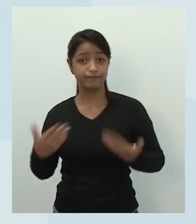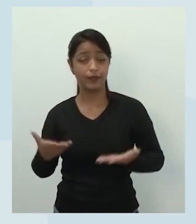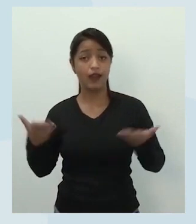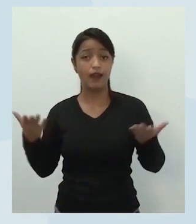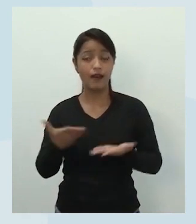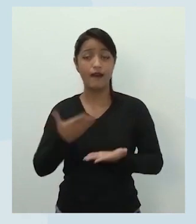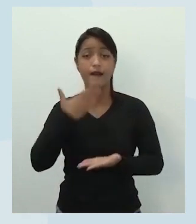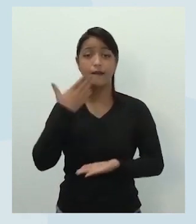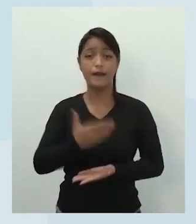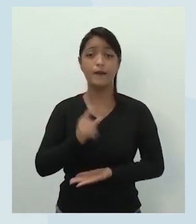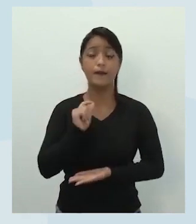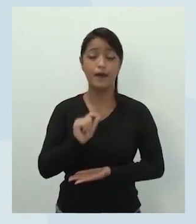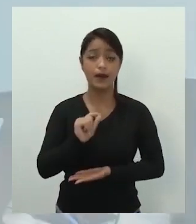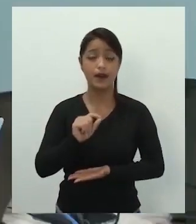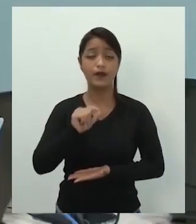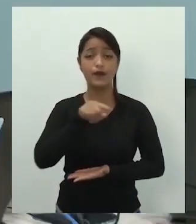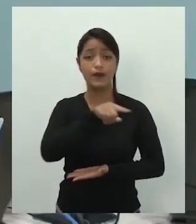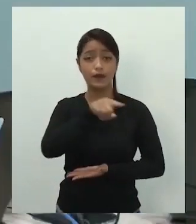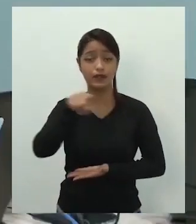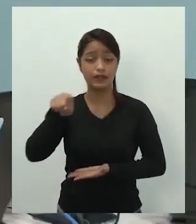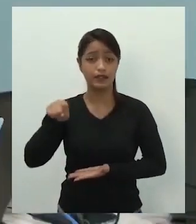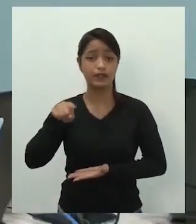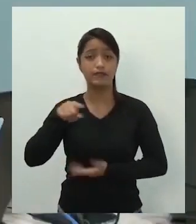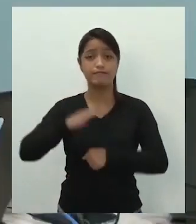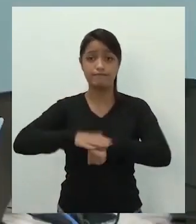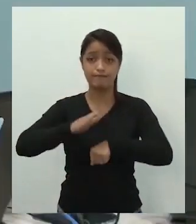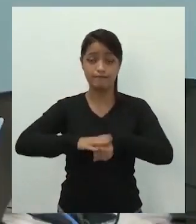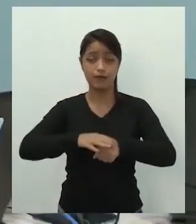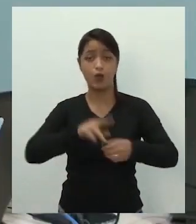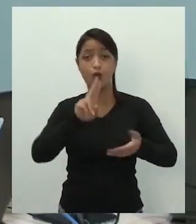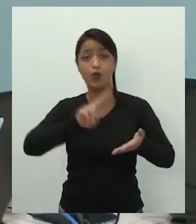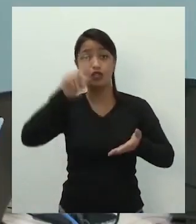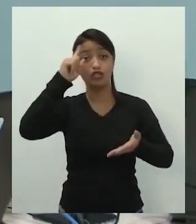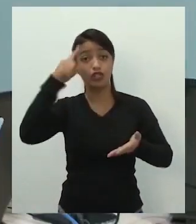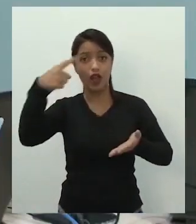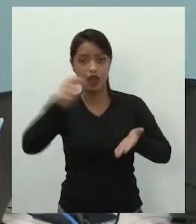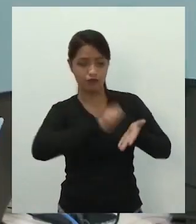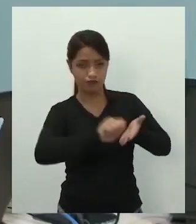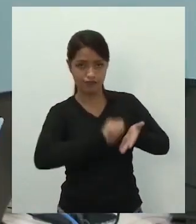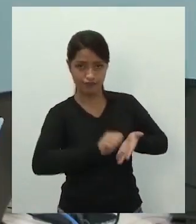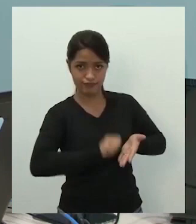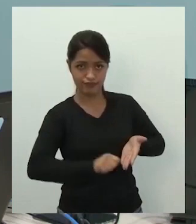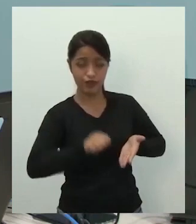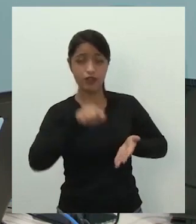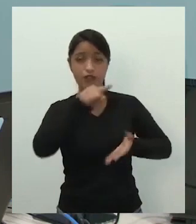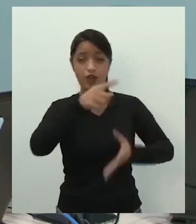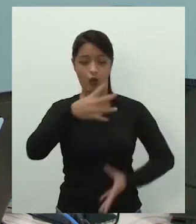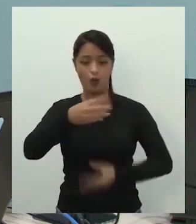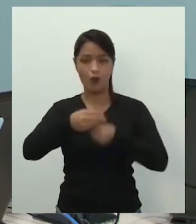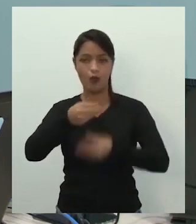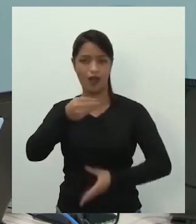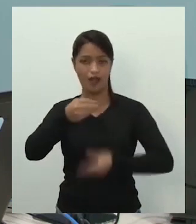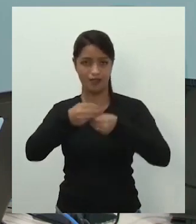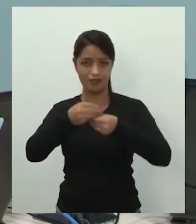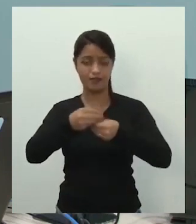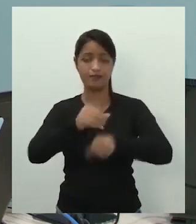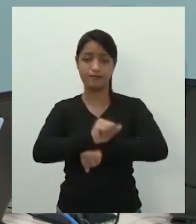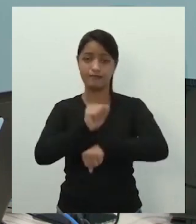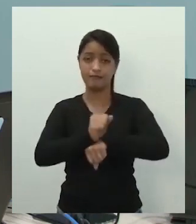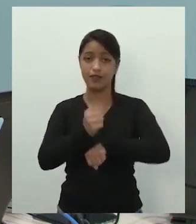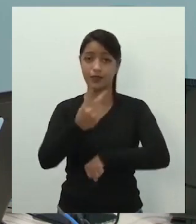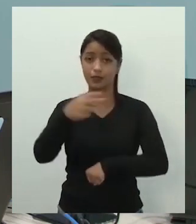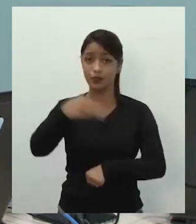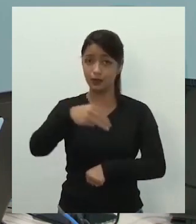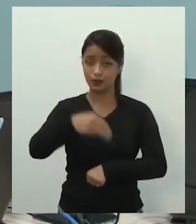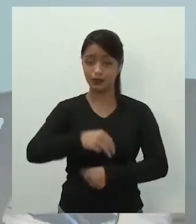que vocês, agora, utilizando o seu diário de bordo, complete esse fluxograma em 2